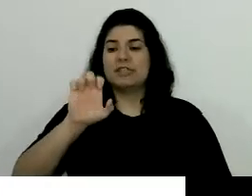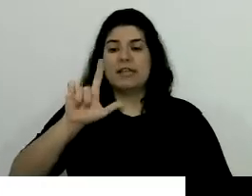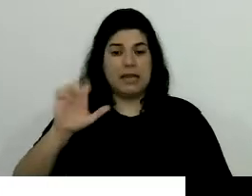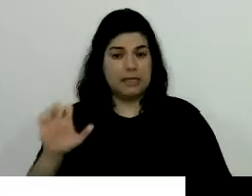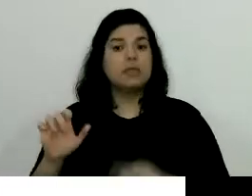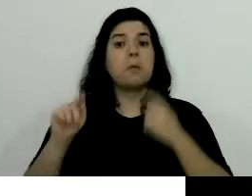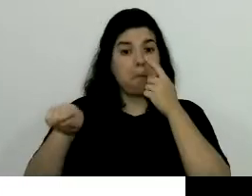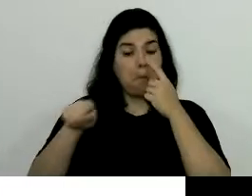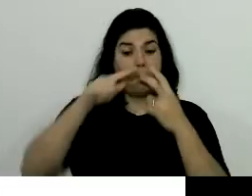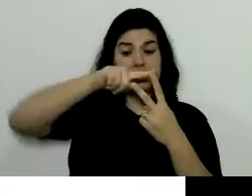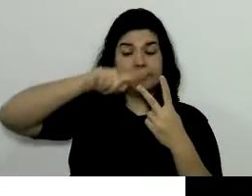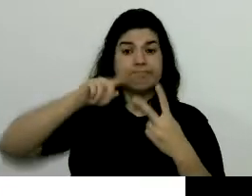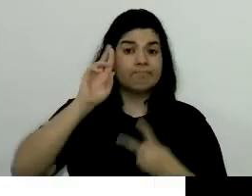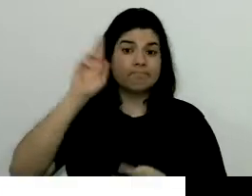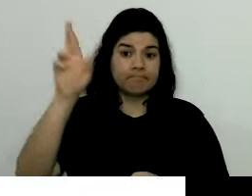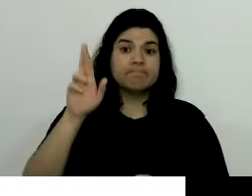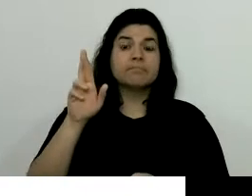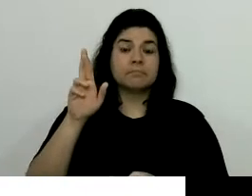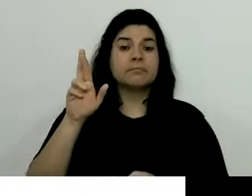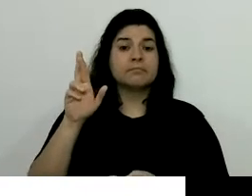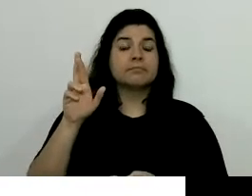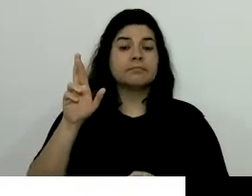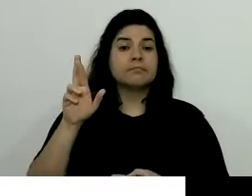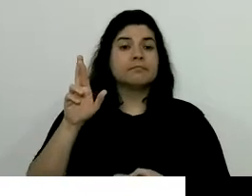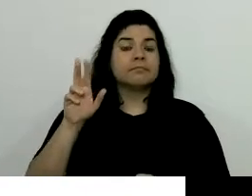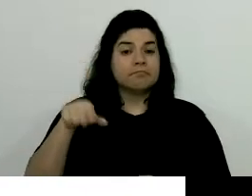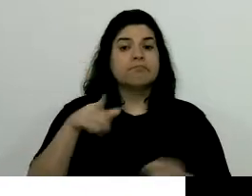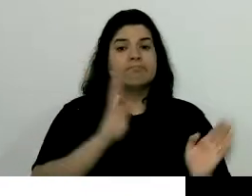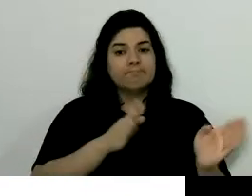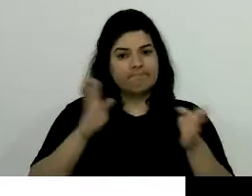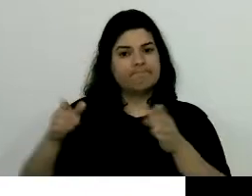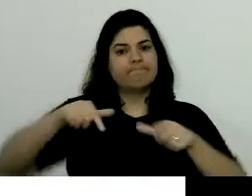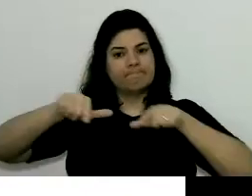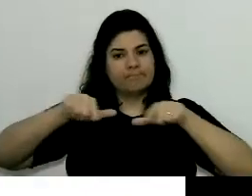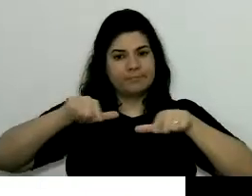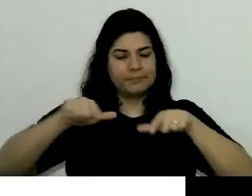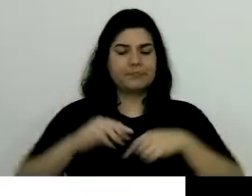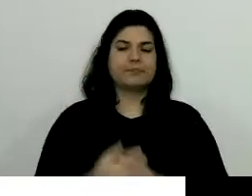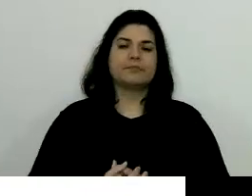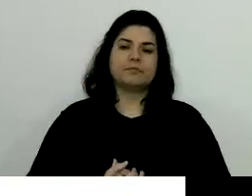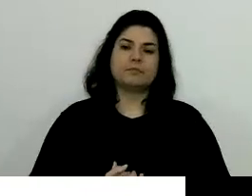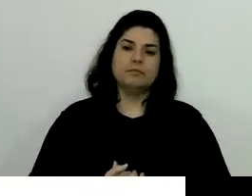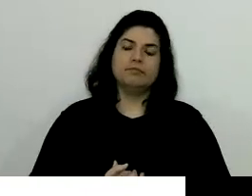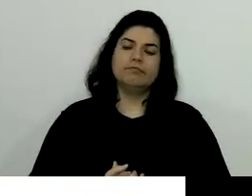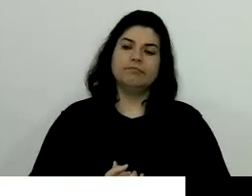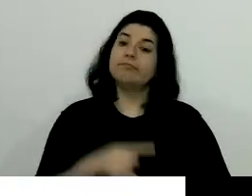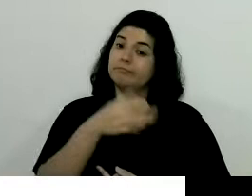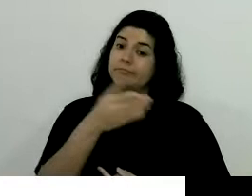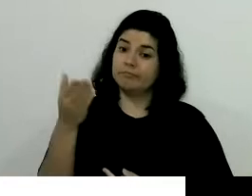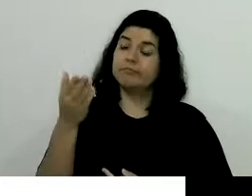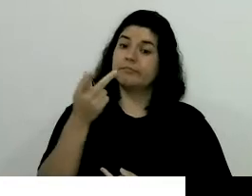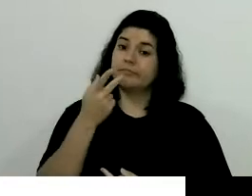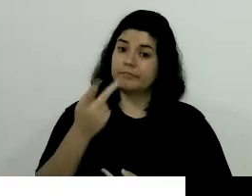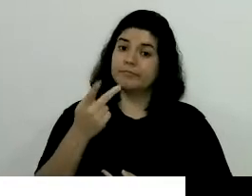essa... A sua empresa foram responsáveis por esse processo, né, e que nos garantiu ter